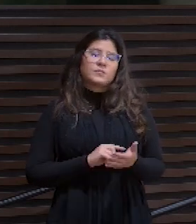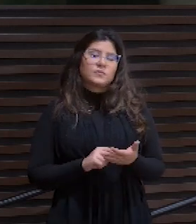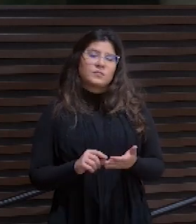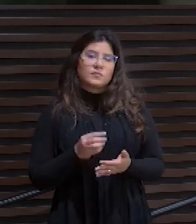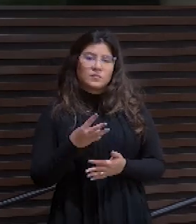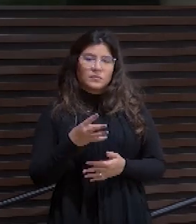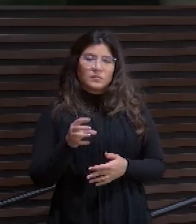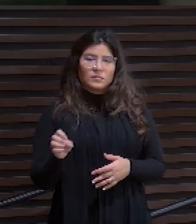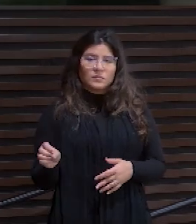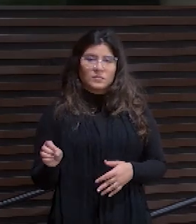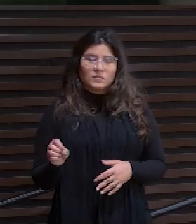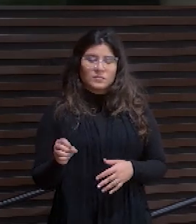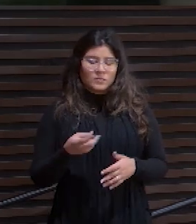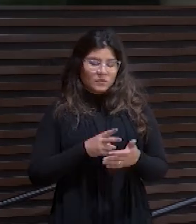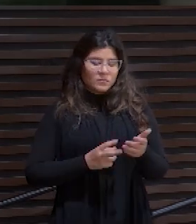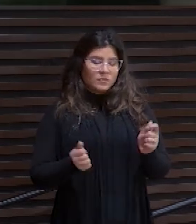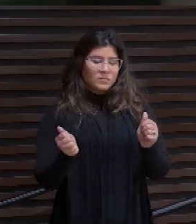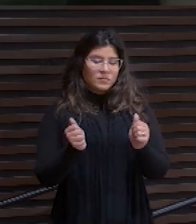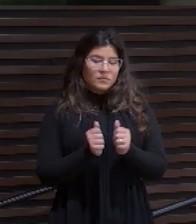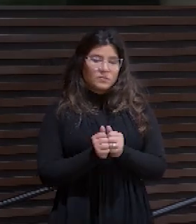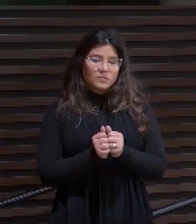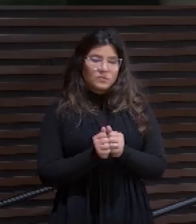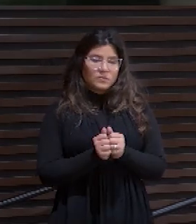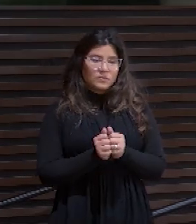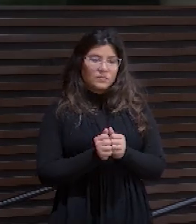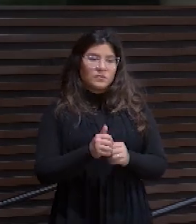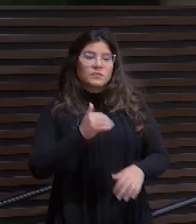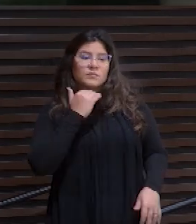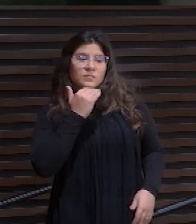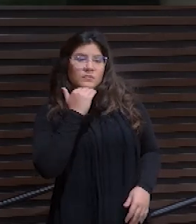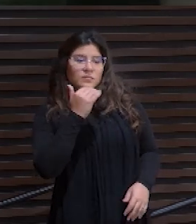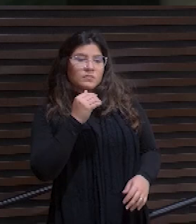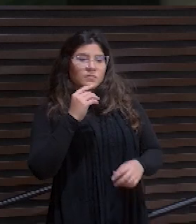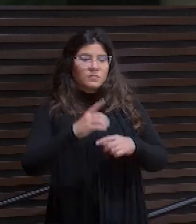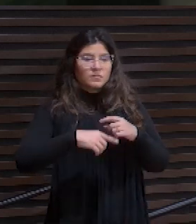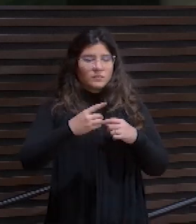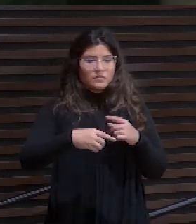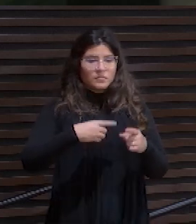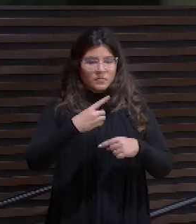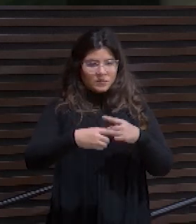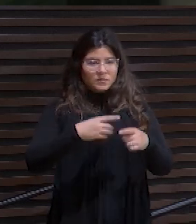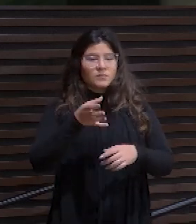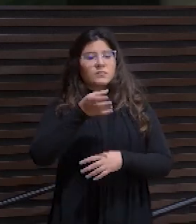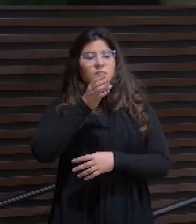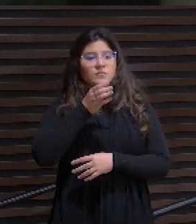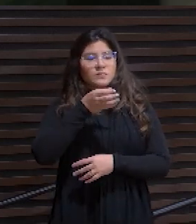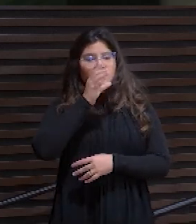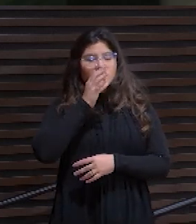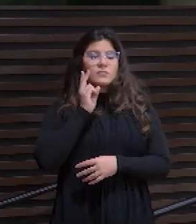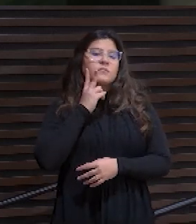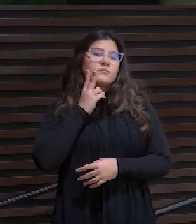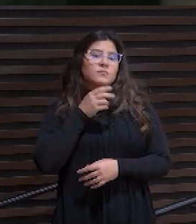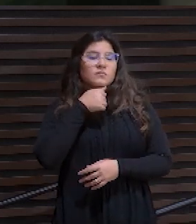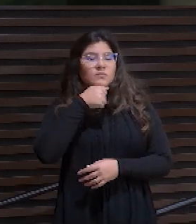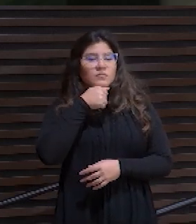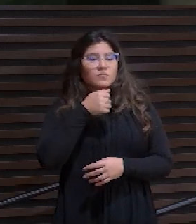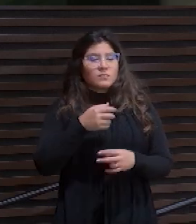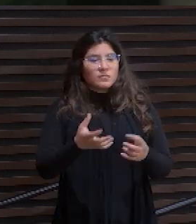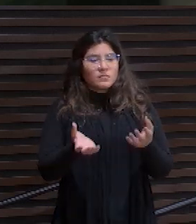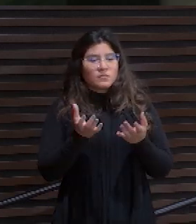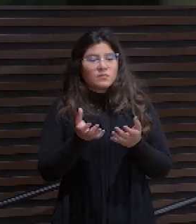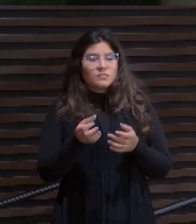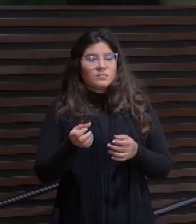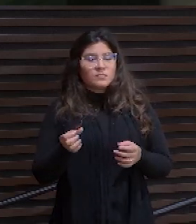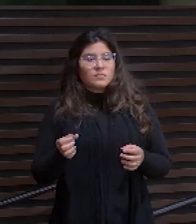versículo 39, vamos ler juntos. E ninguém, tendo bebido o vinho velho, prefere o novo, porque